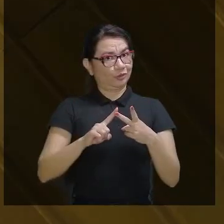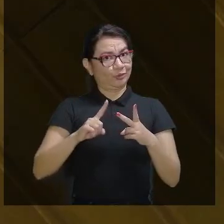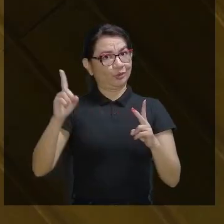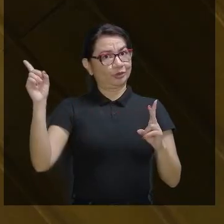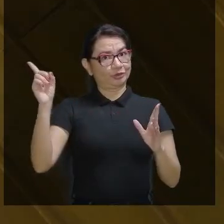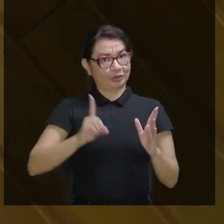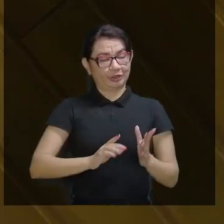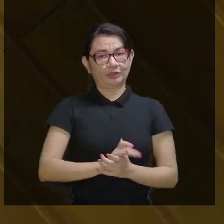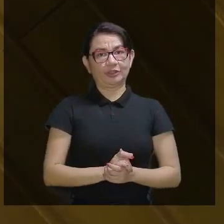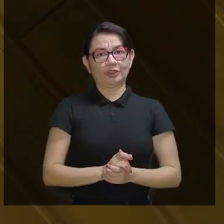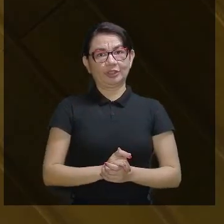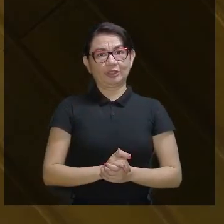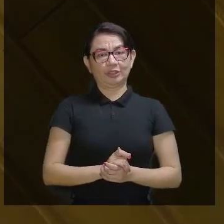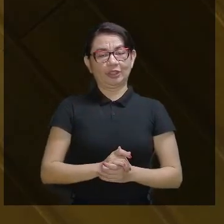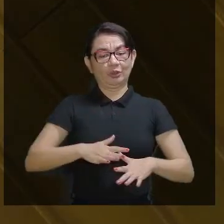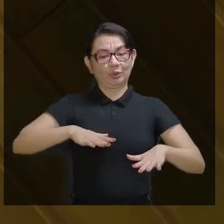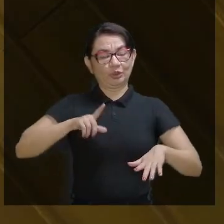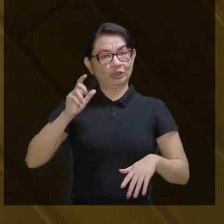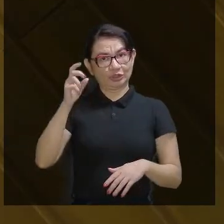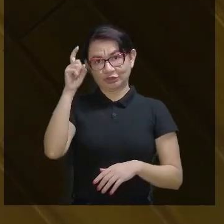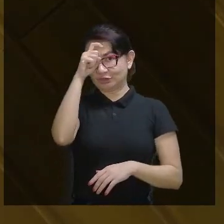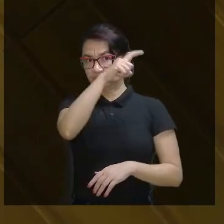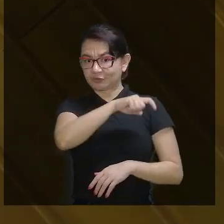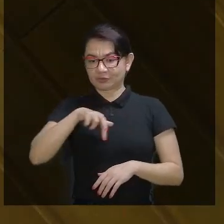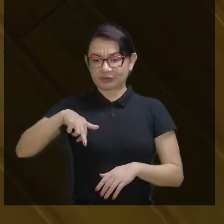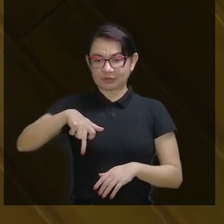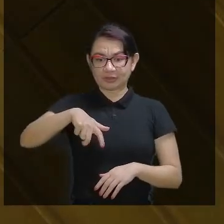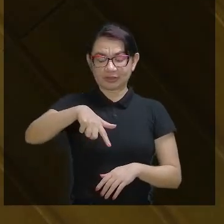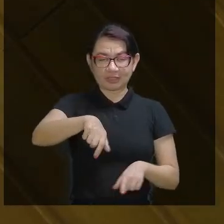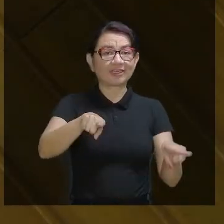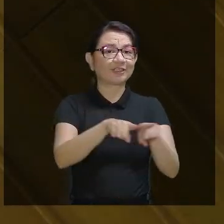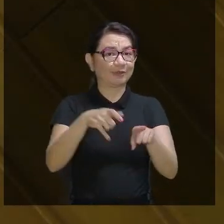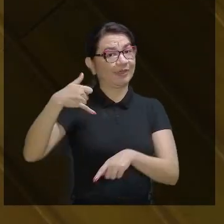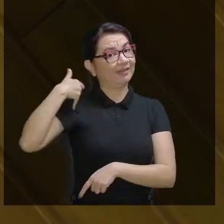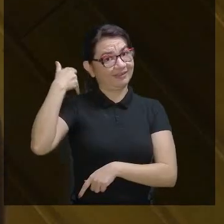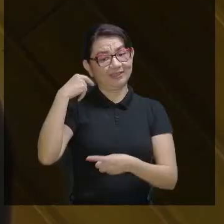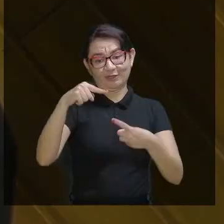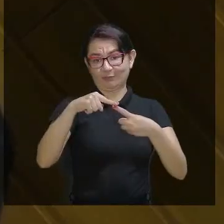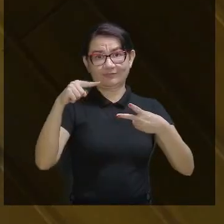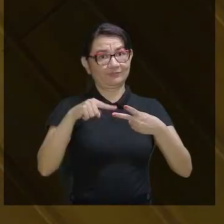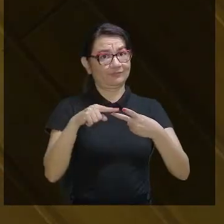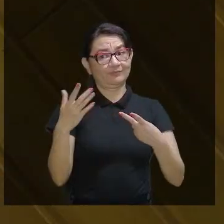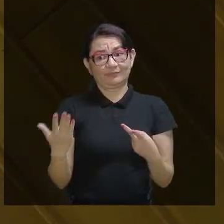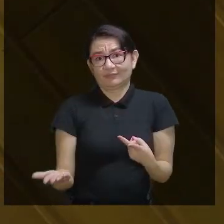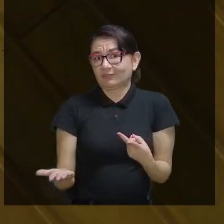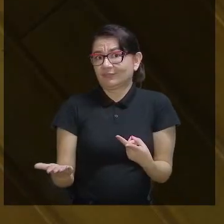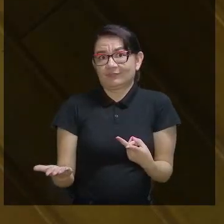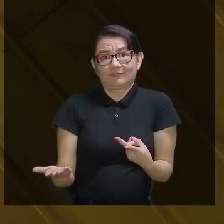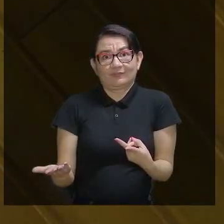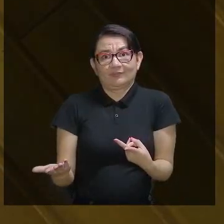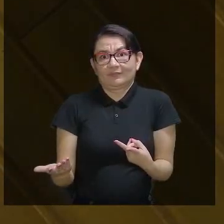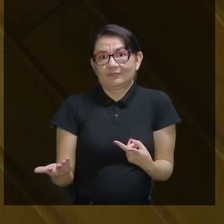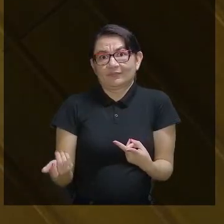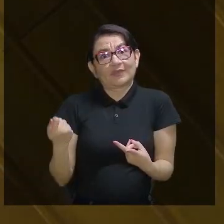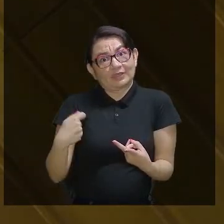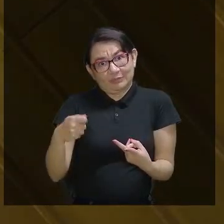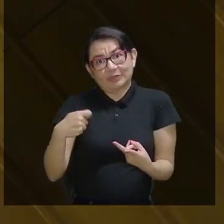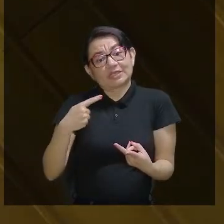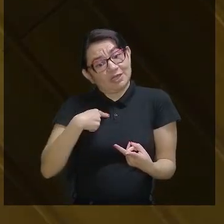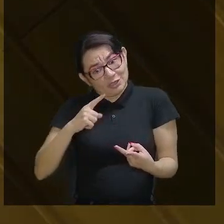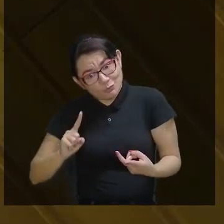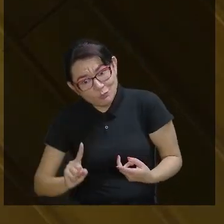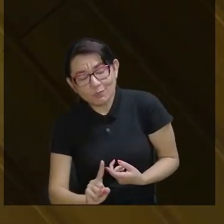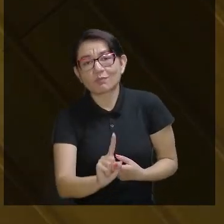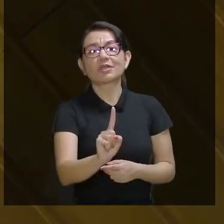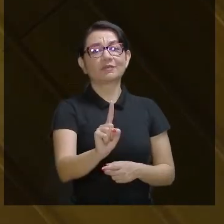tenho um problema de mobilidade, eu tenho problema de idade. Então, vocês precisam me dar a vez